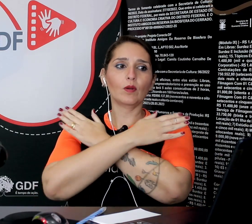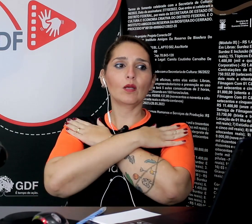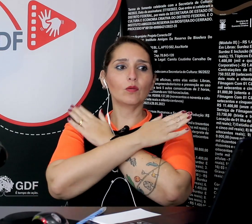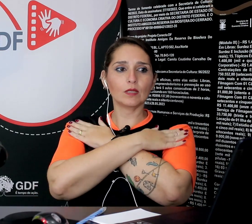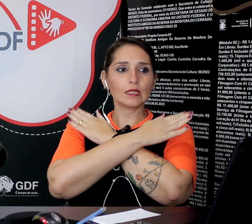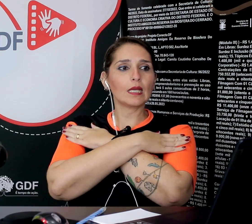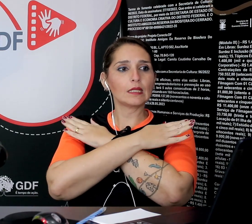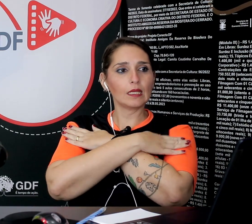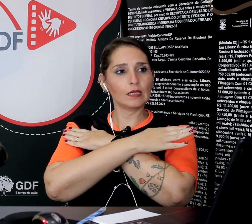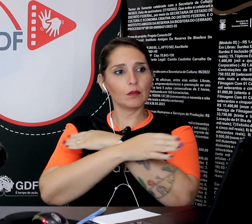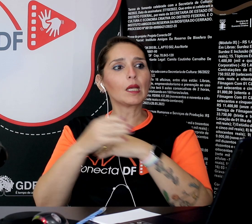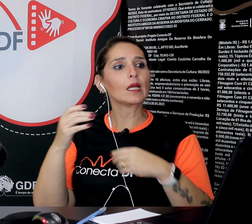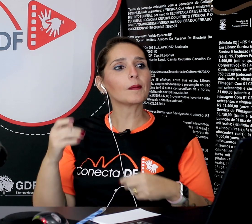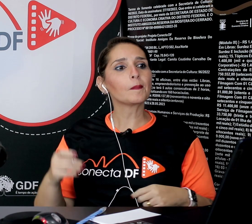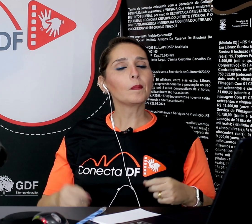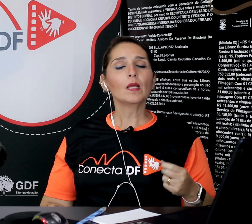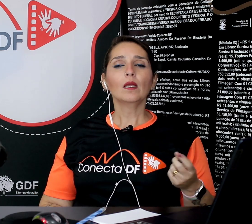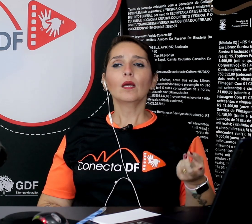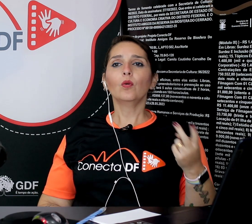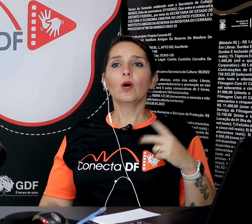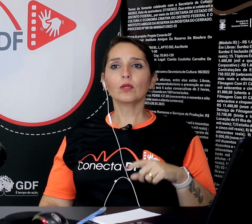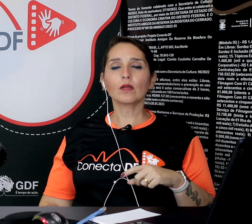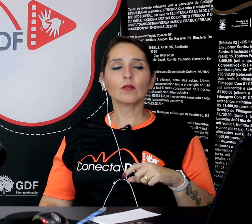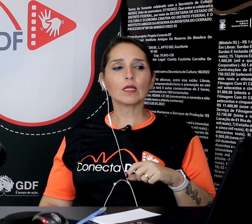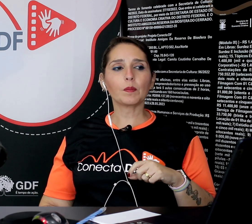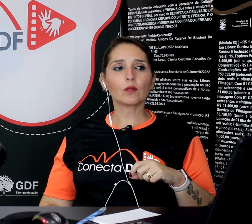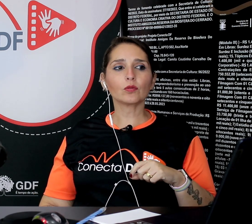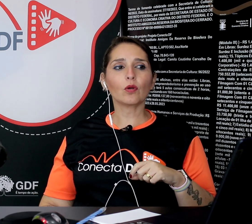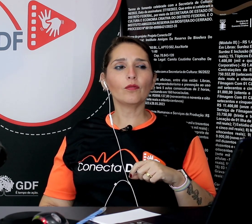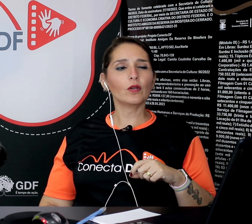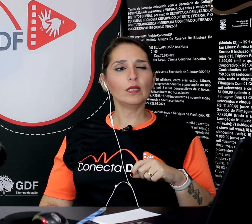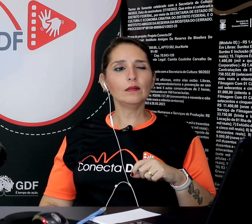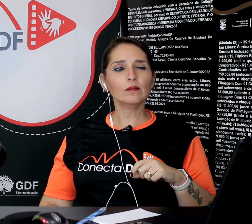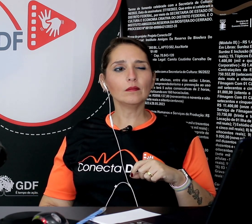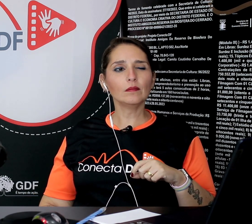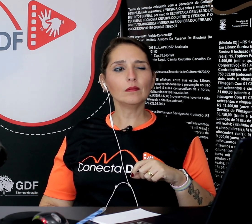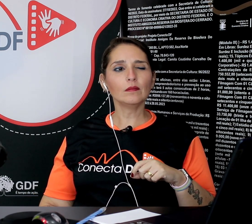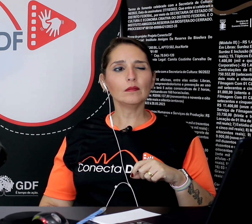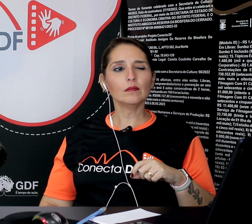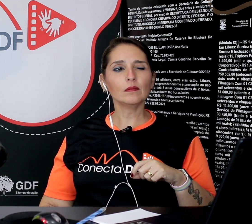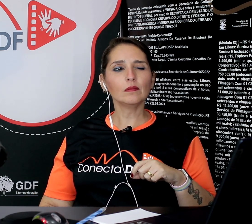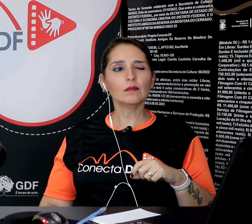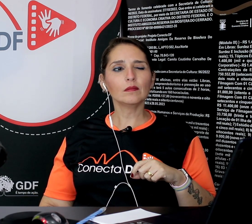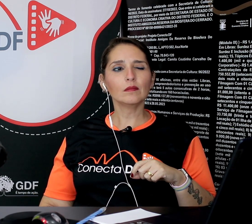que no Rio usa-se esse aqui também. O outro que você perguntou foi?